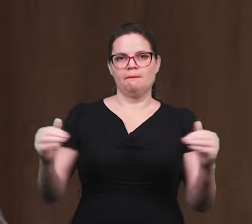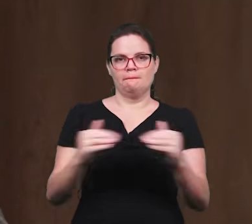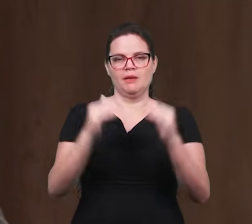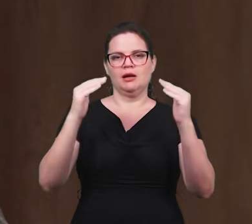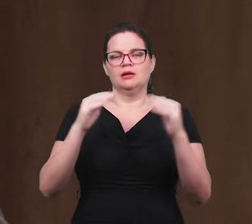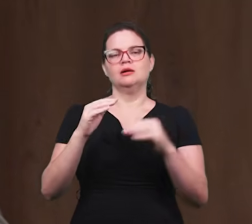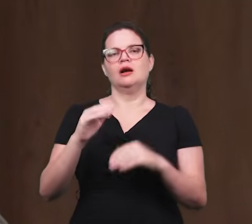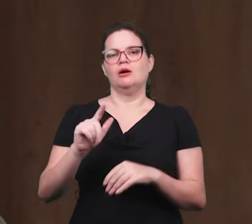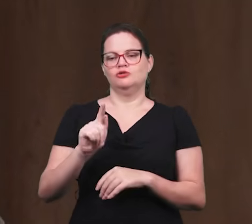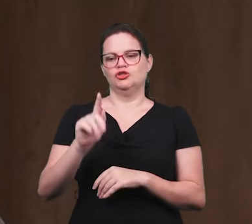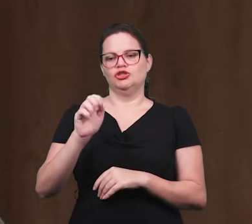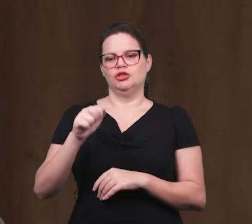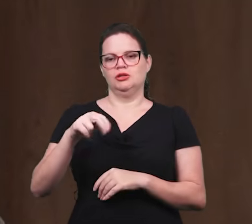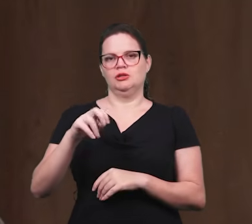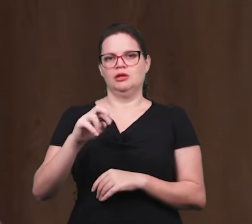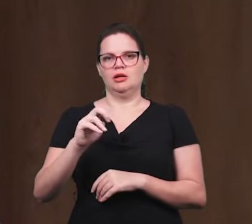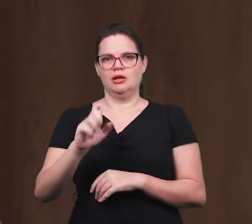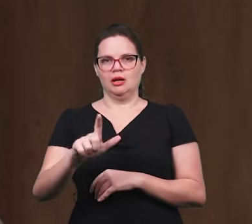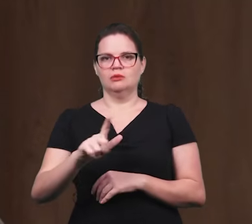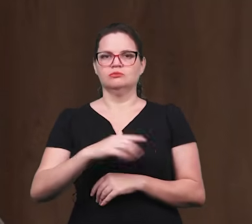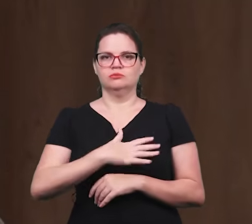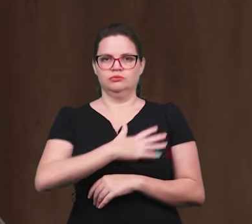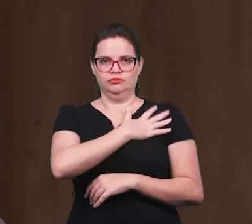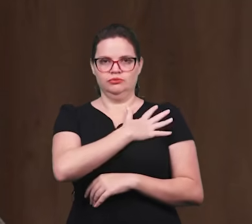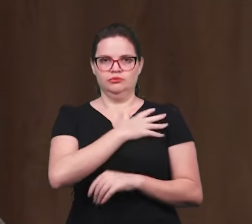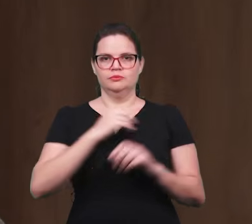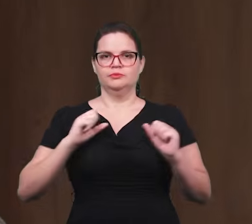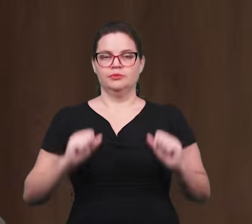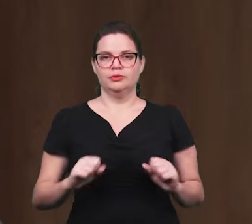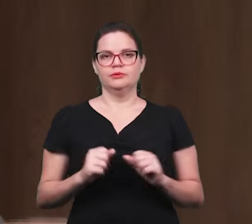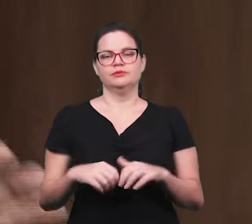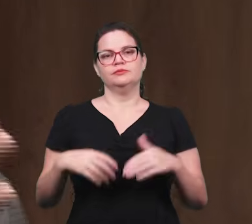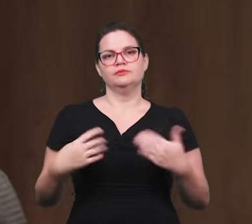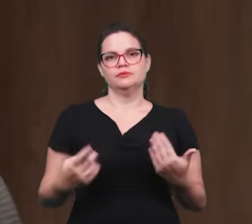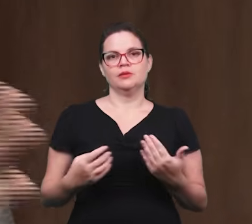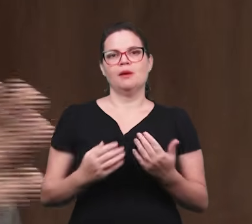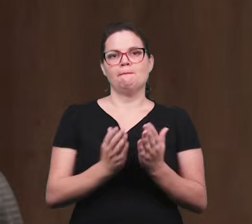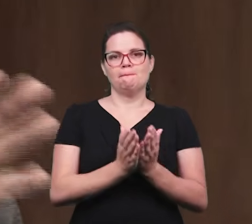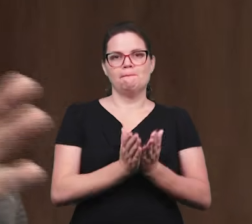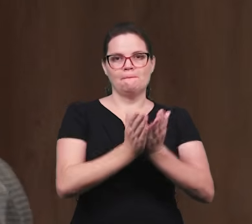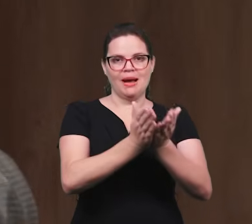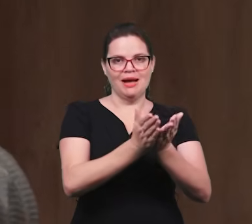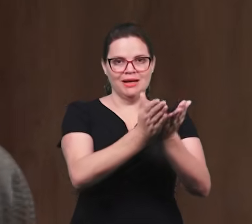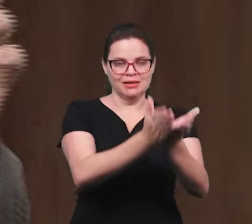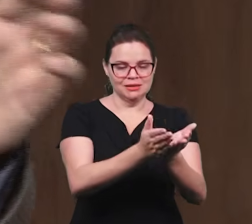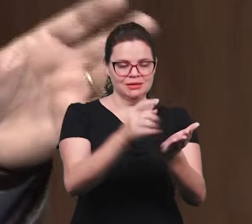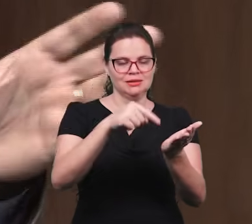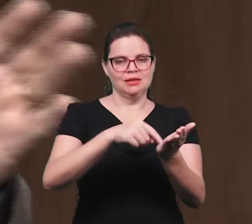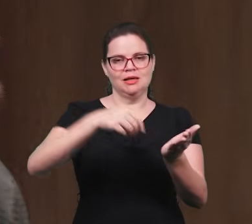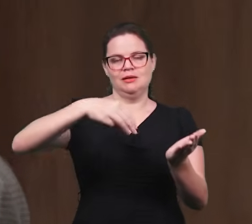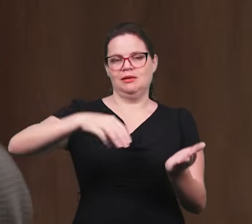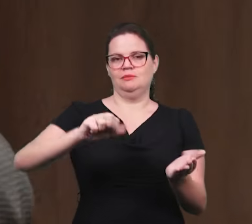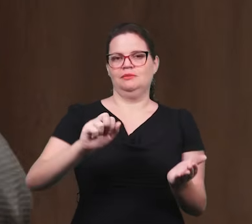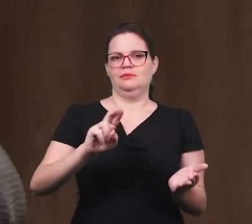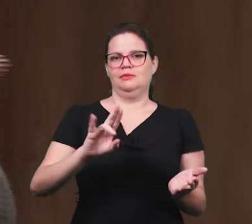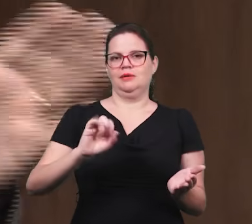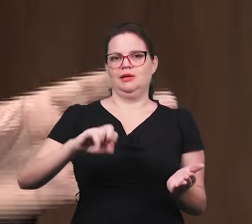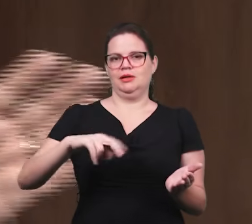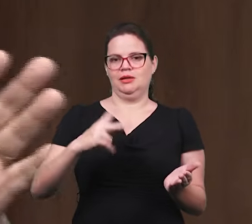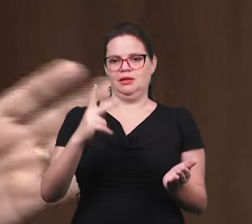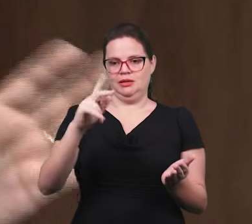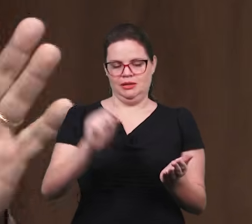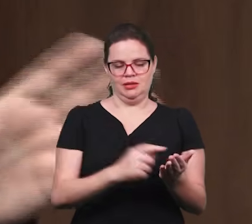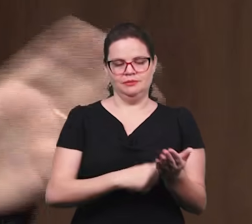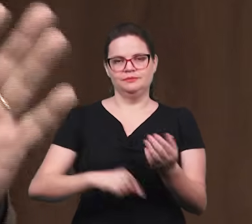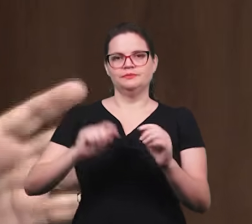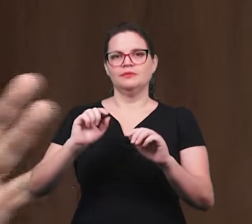generalato. Então, a Marinha e a Força Aérea têm semelhanças, tem alguns detalhes específicos